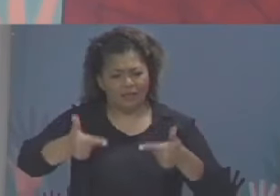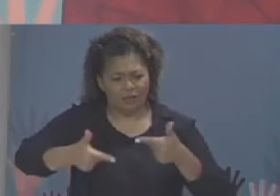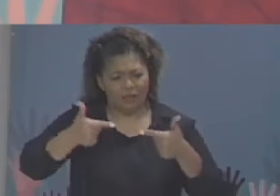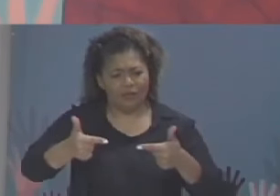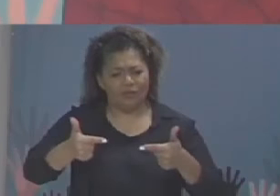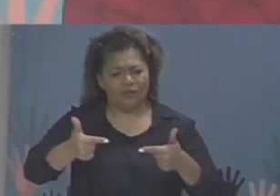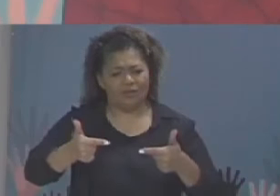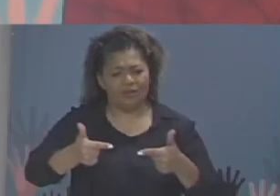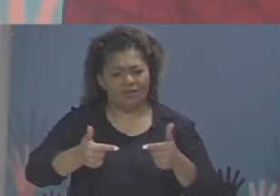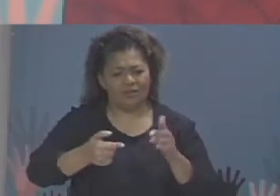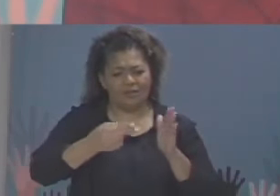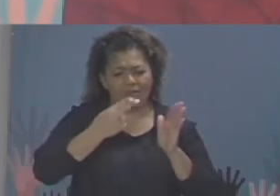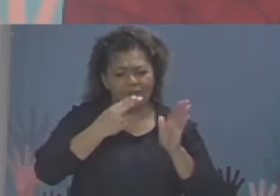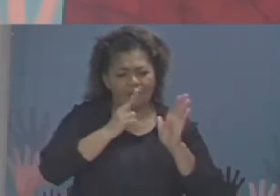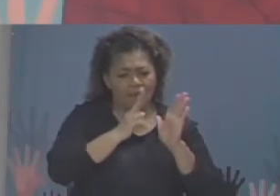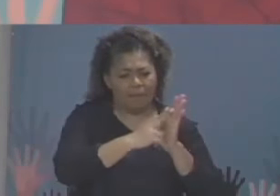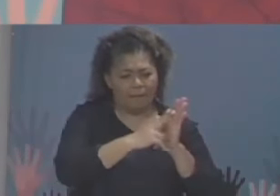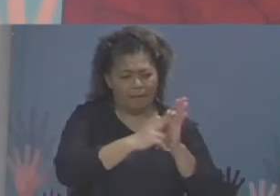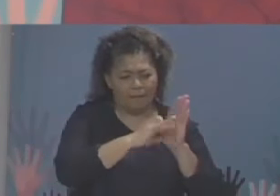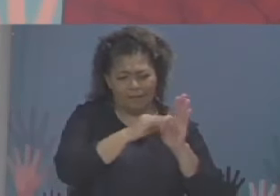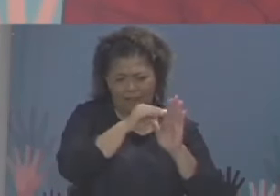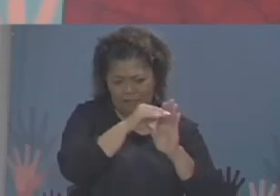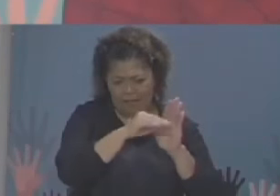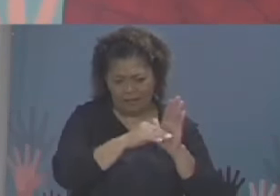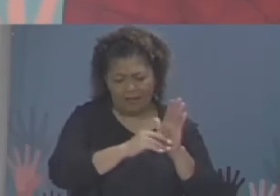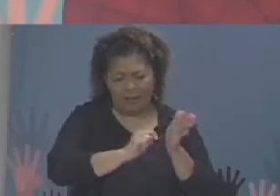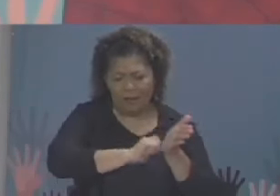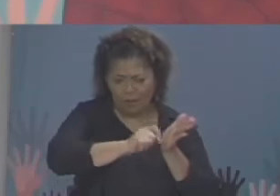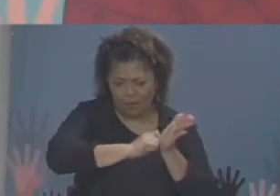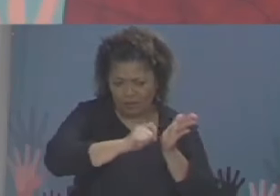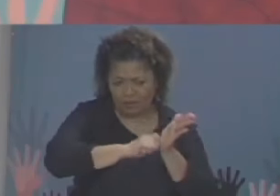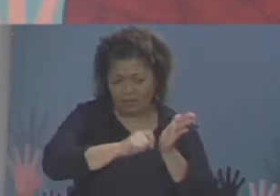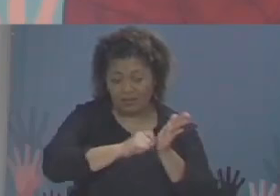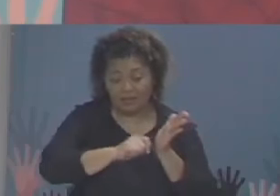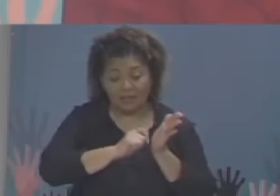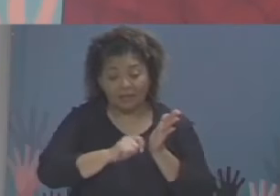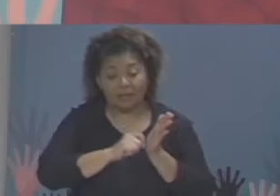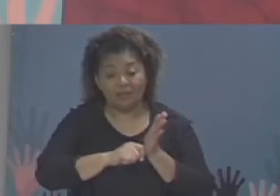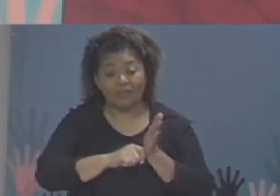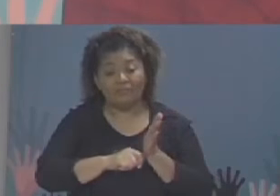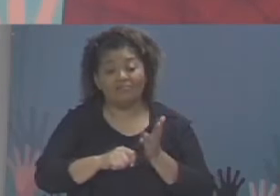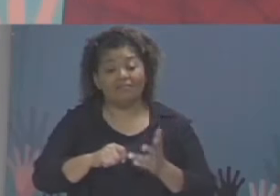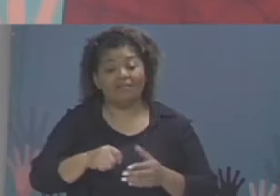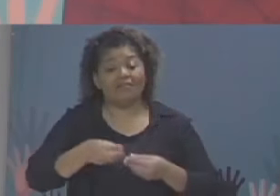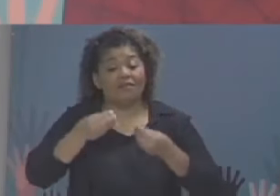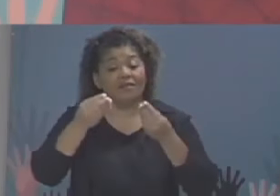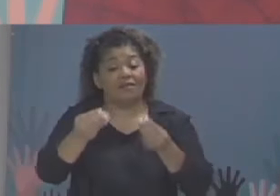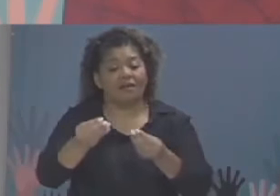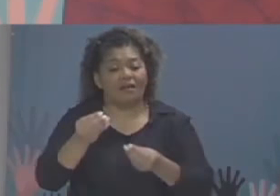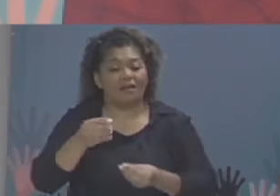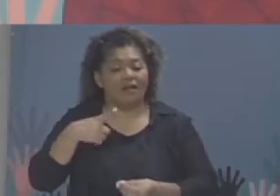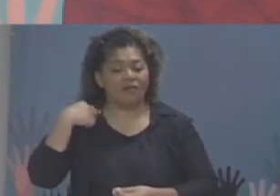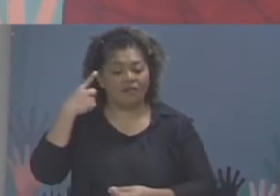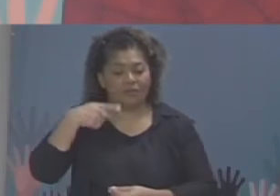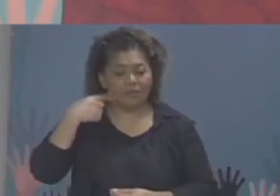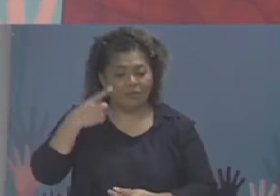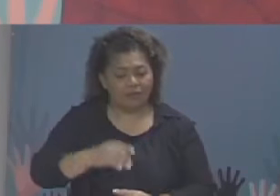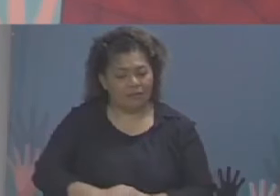entregues aos deputados com a assinatura do Humberto Verona. Aliás, depois